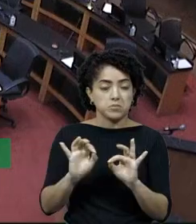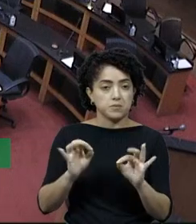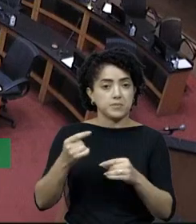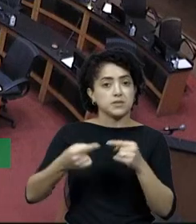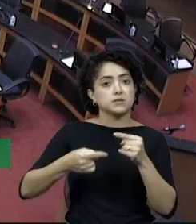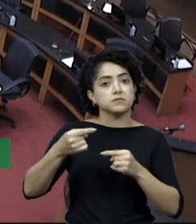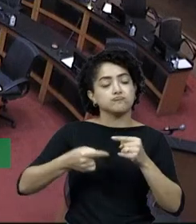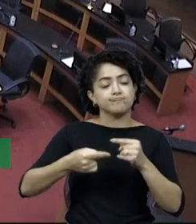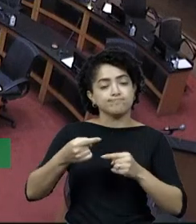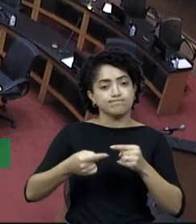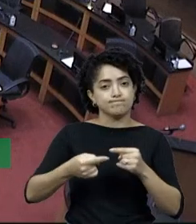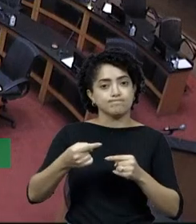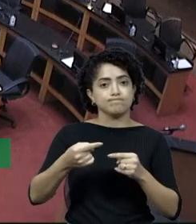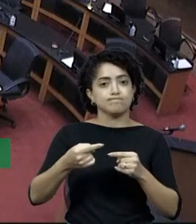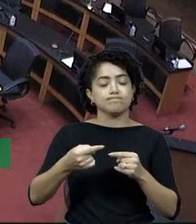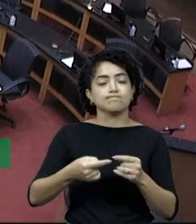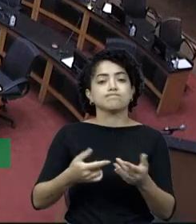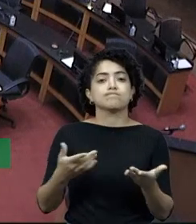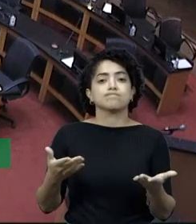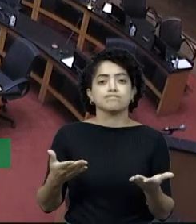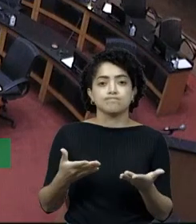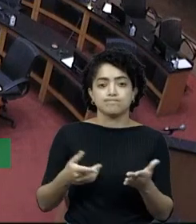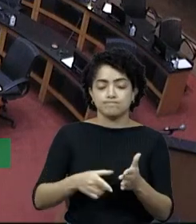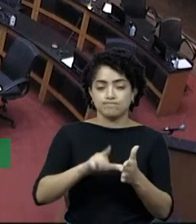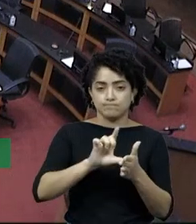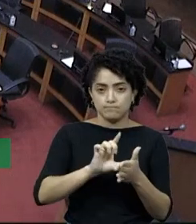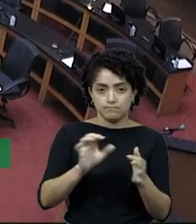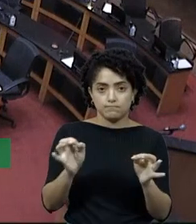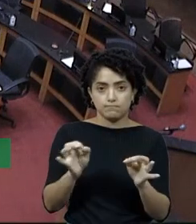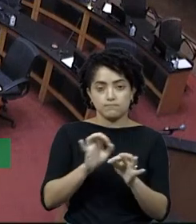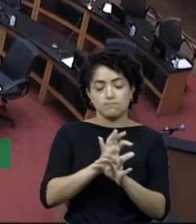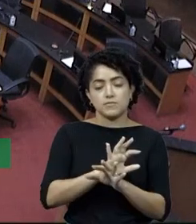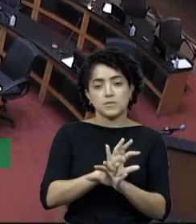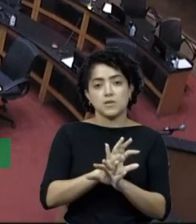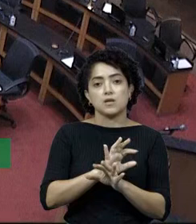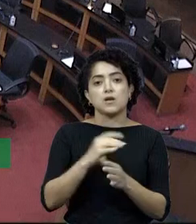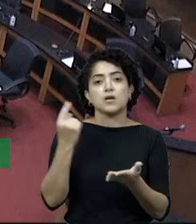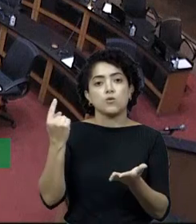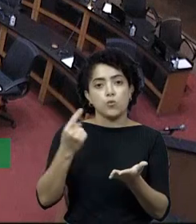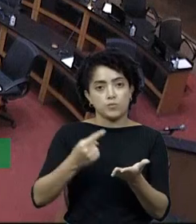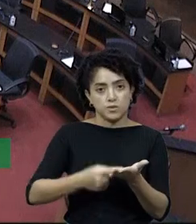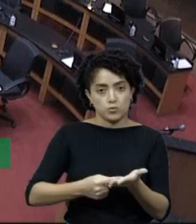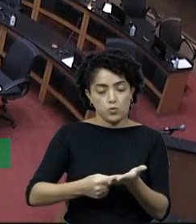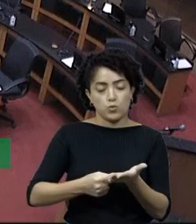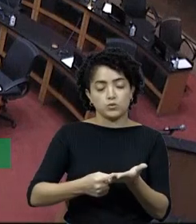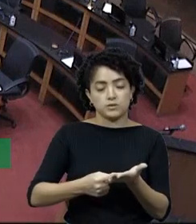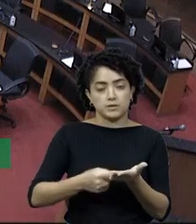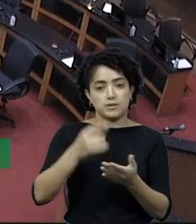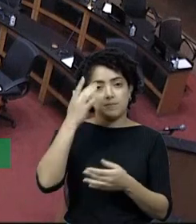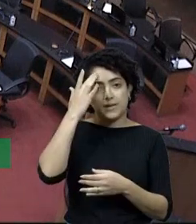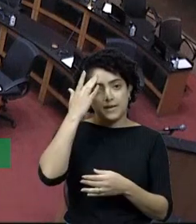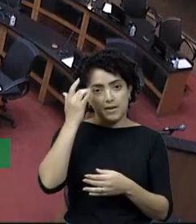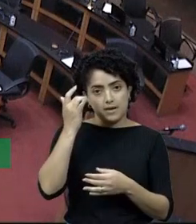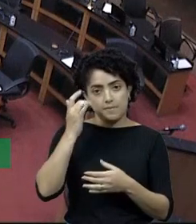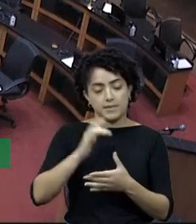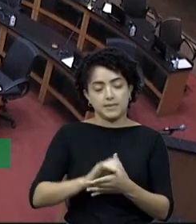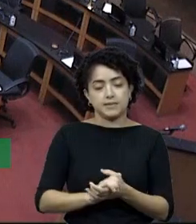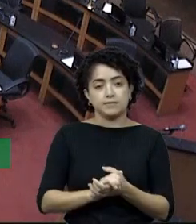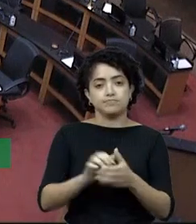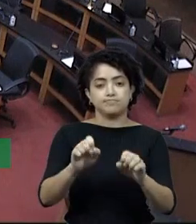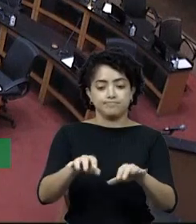para deliberar, esta presidência, antes de encerrar a sessão, convoca outra ordinária